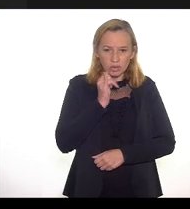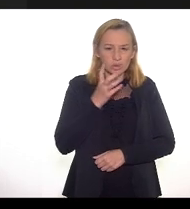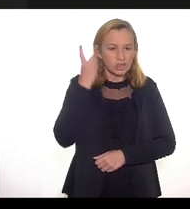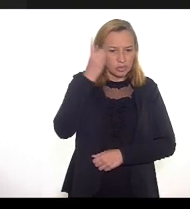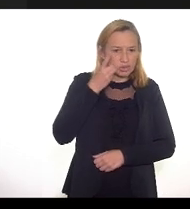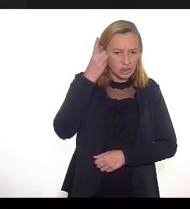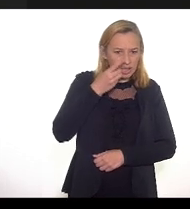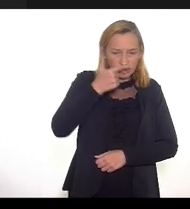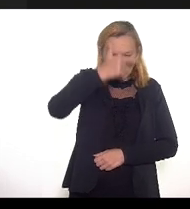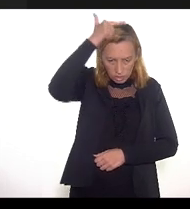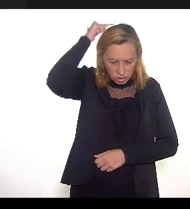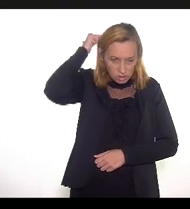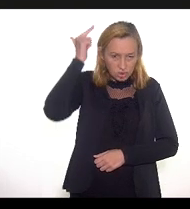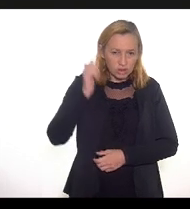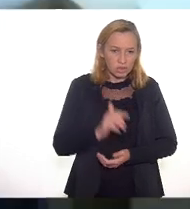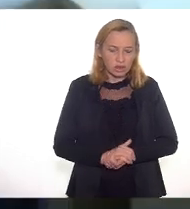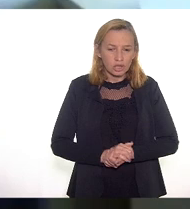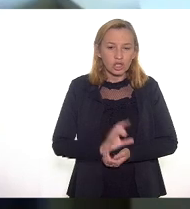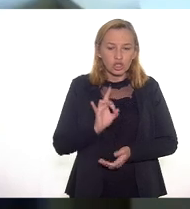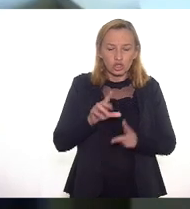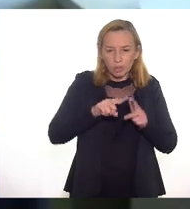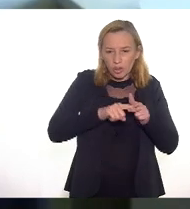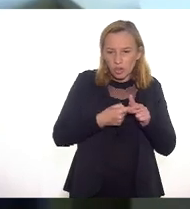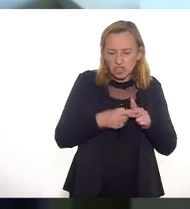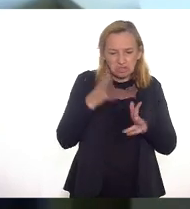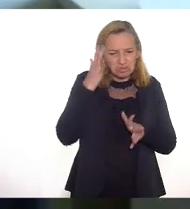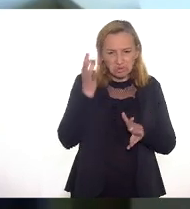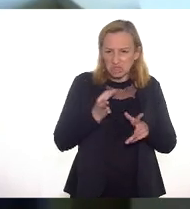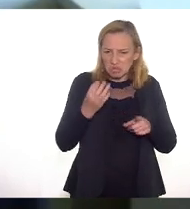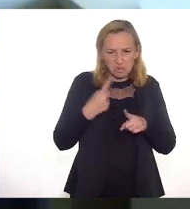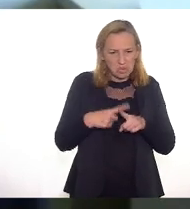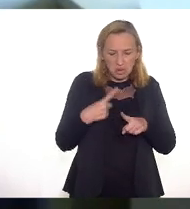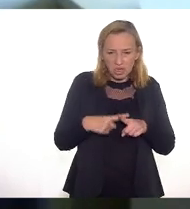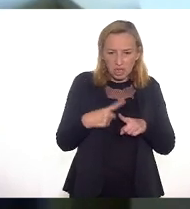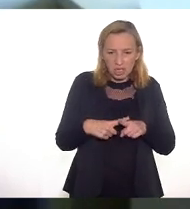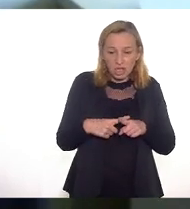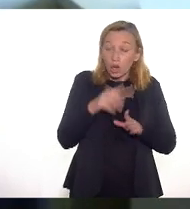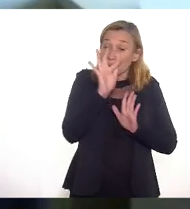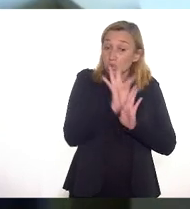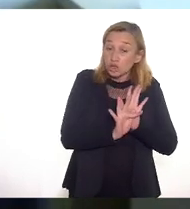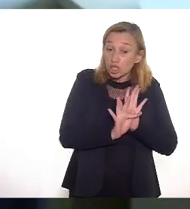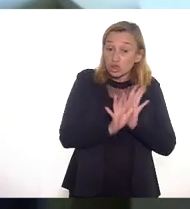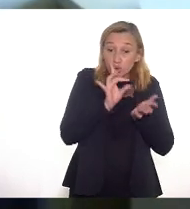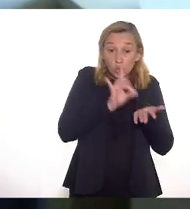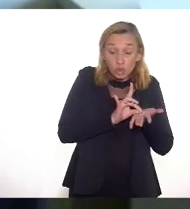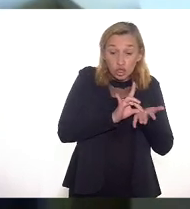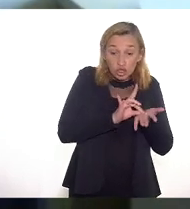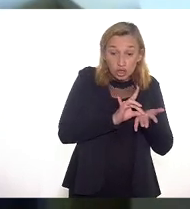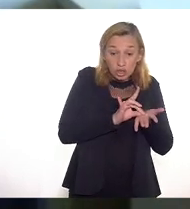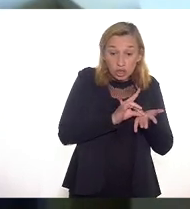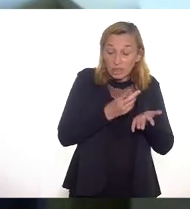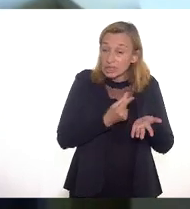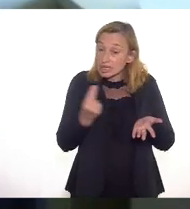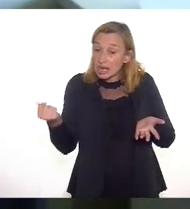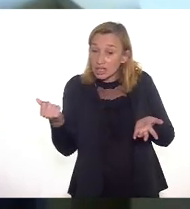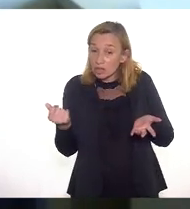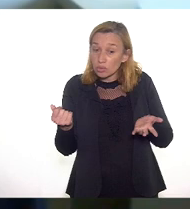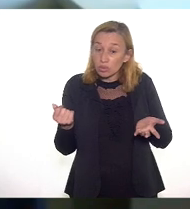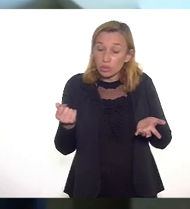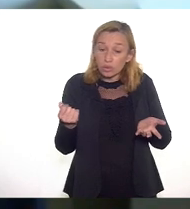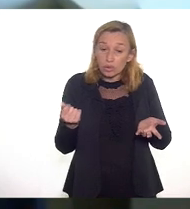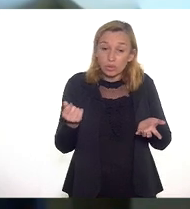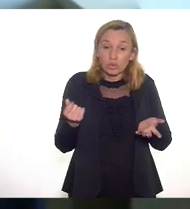Luiz Paulo. É só para corrigir, não sei porquê, no texto original, saiu como autor